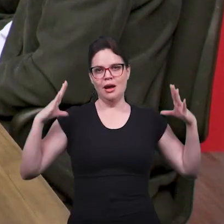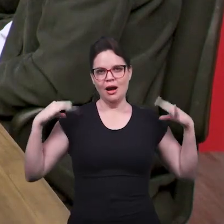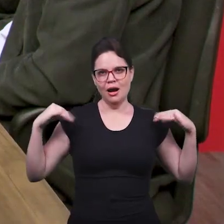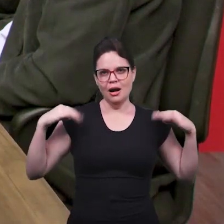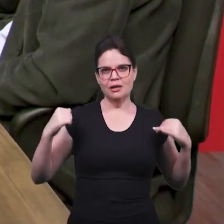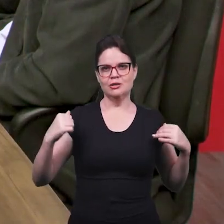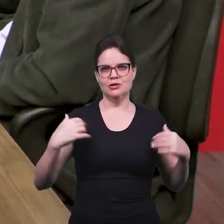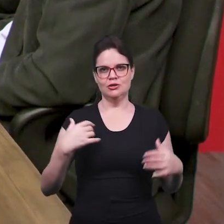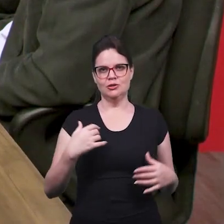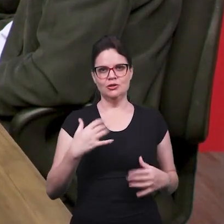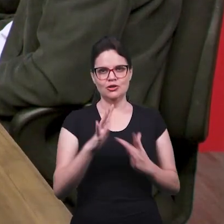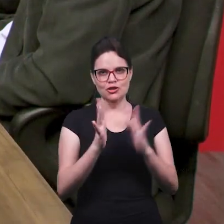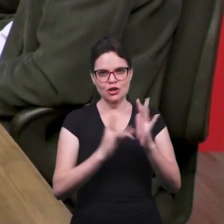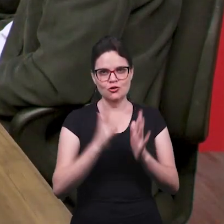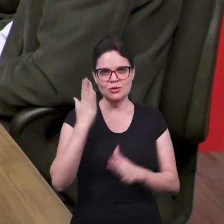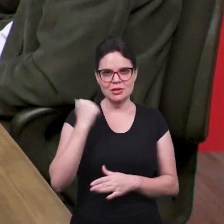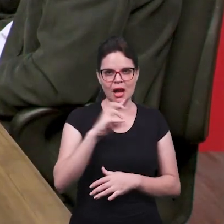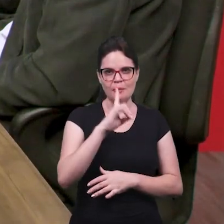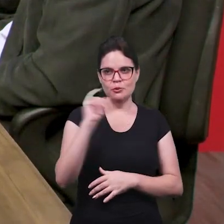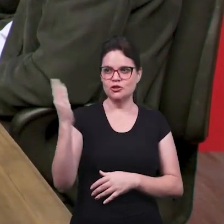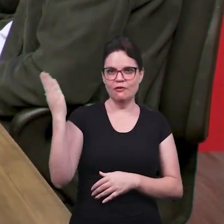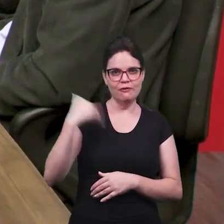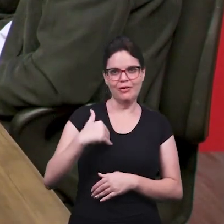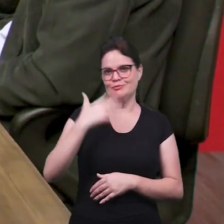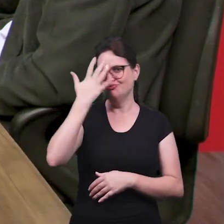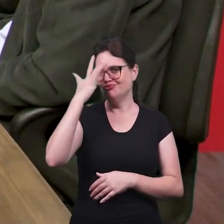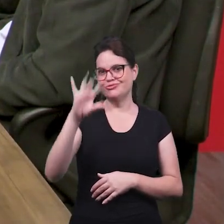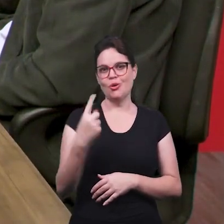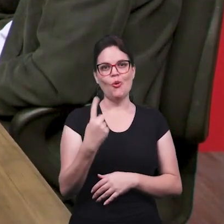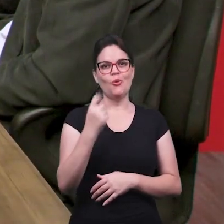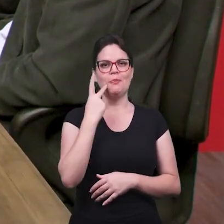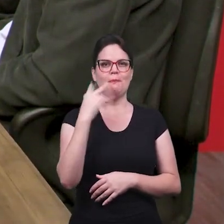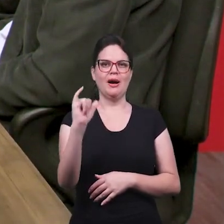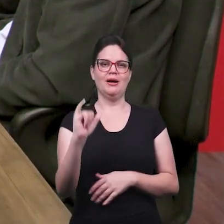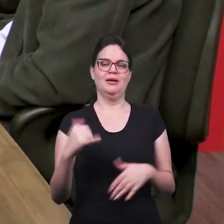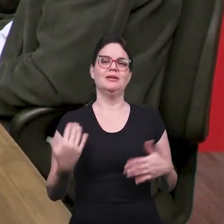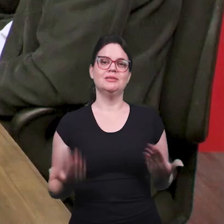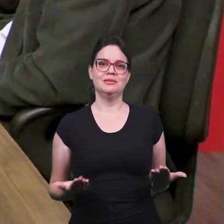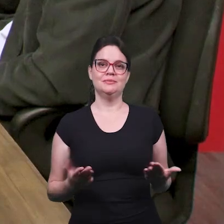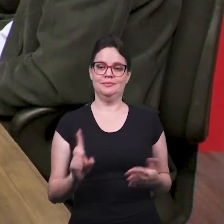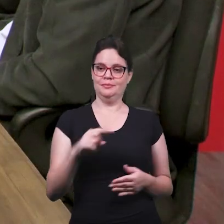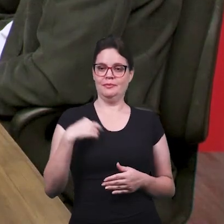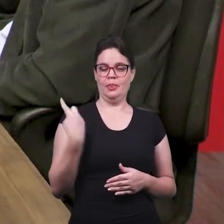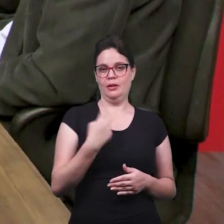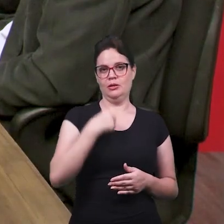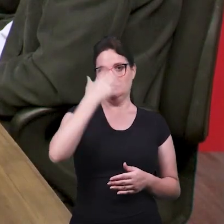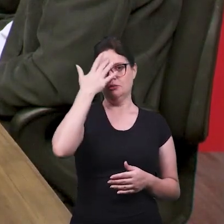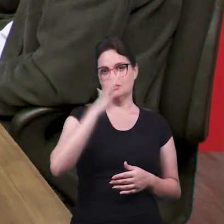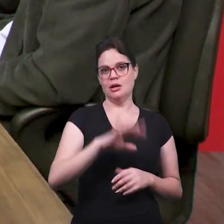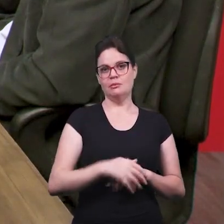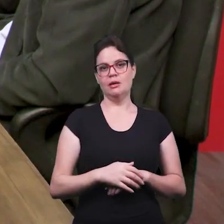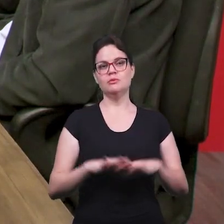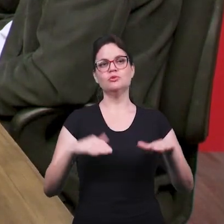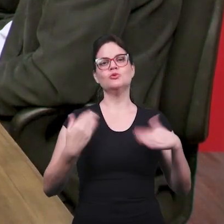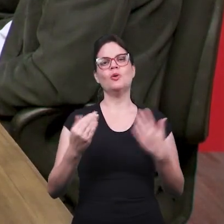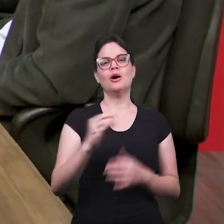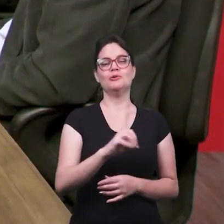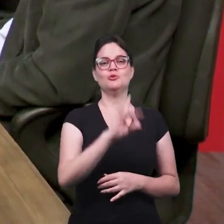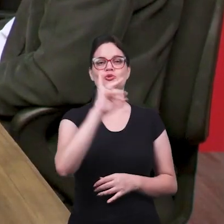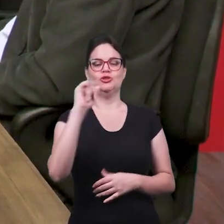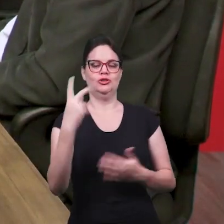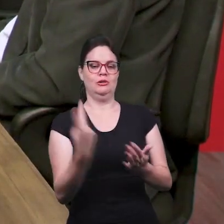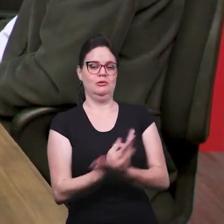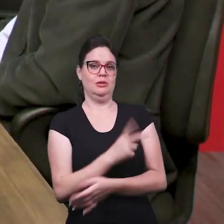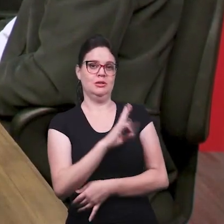Pai. Então, nós não temos o conhecimento do dia que acontecerá